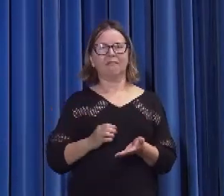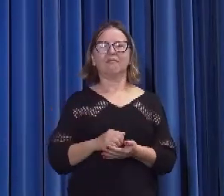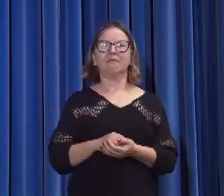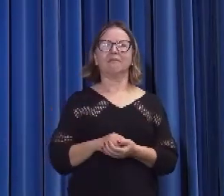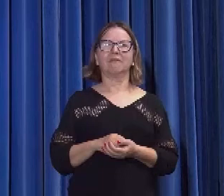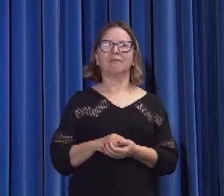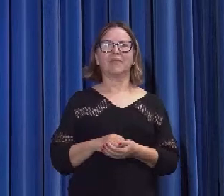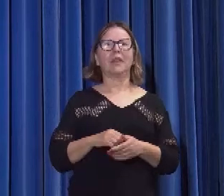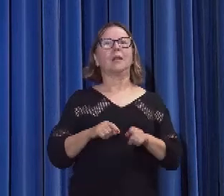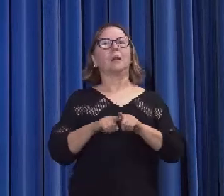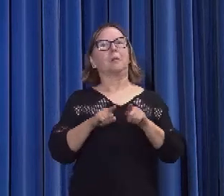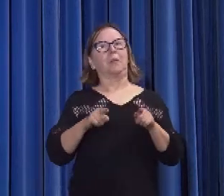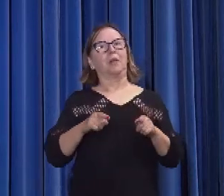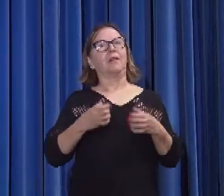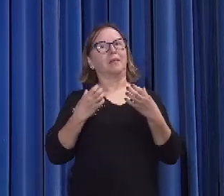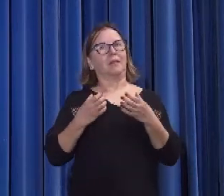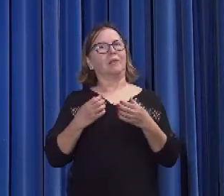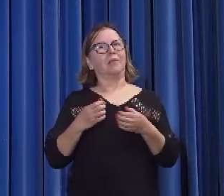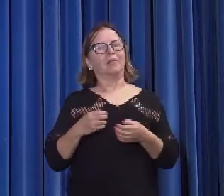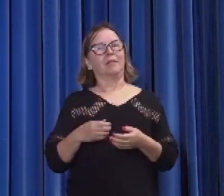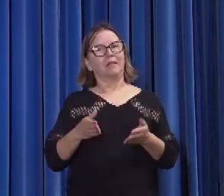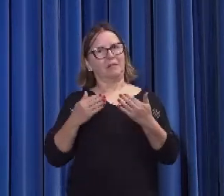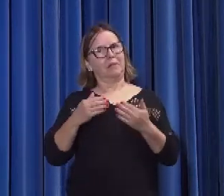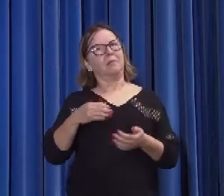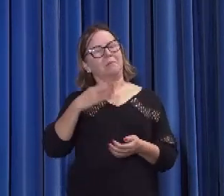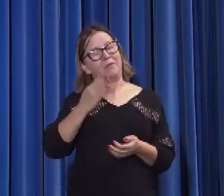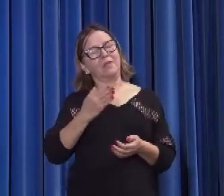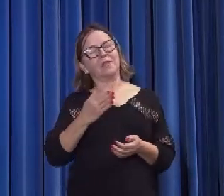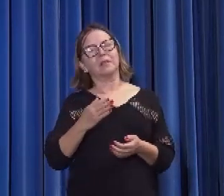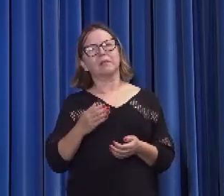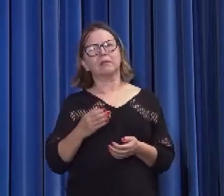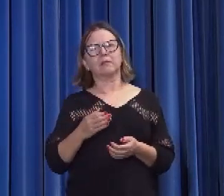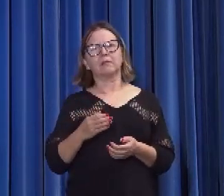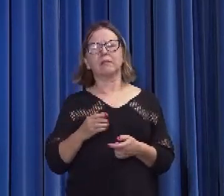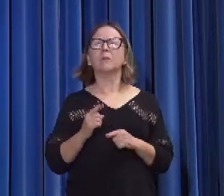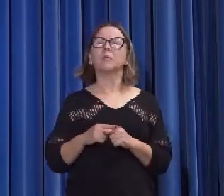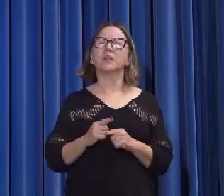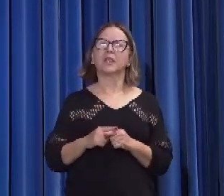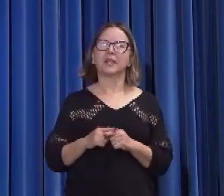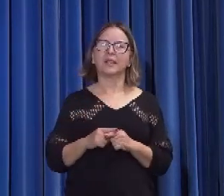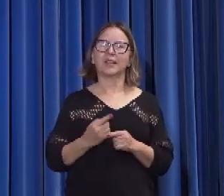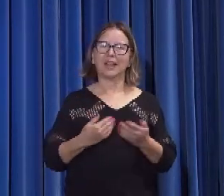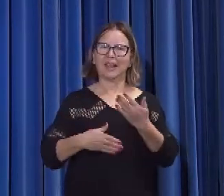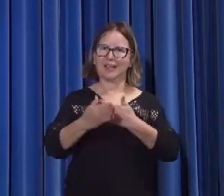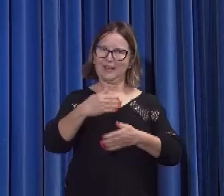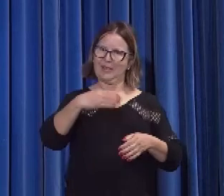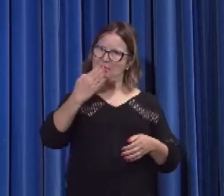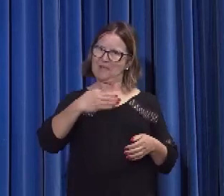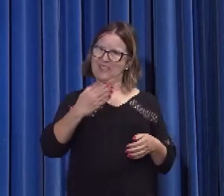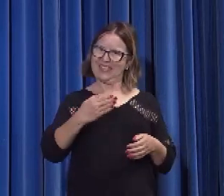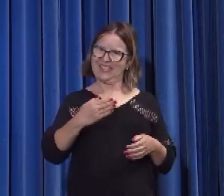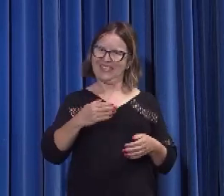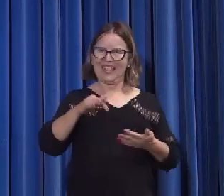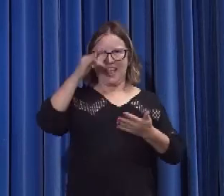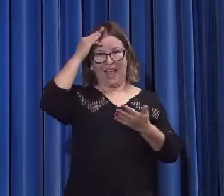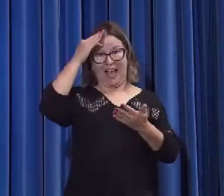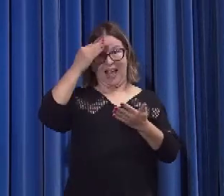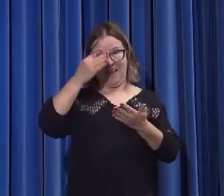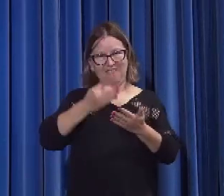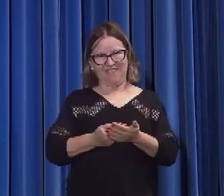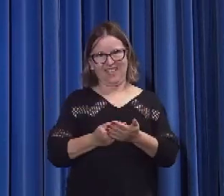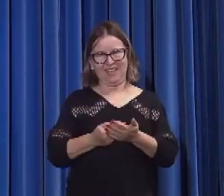Mas eu quero ser digno de provação. Para quê? Pois pela provação a nossa fé está sendo